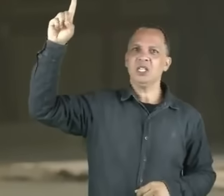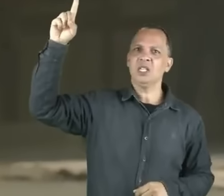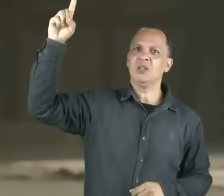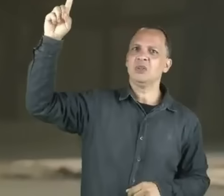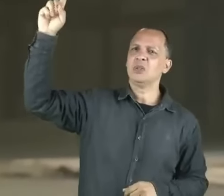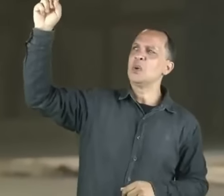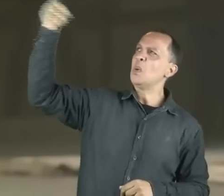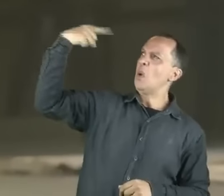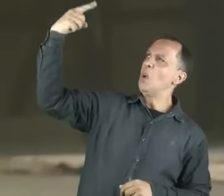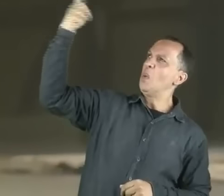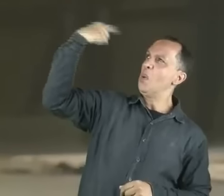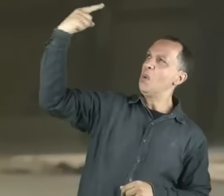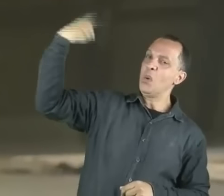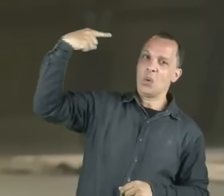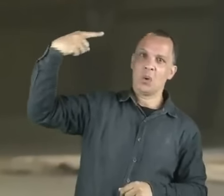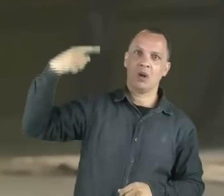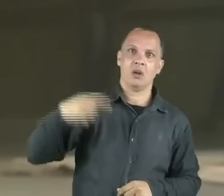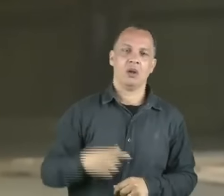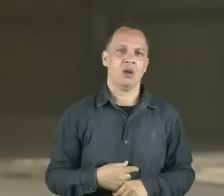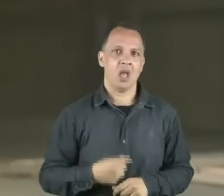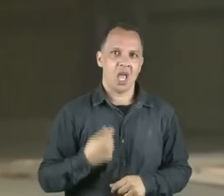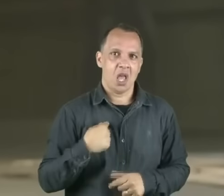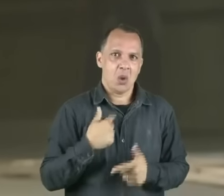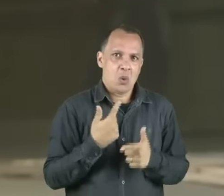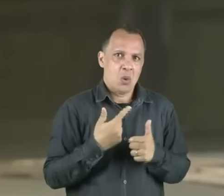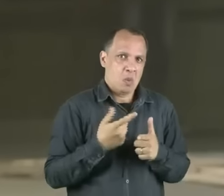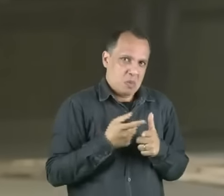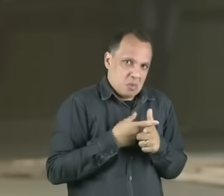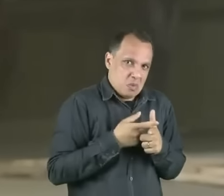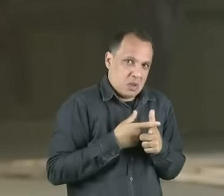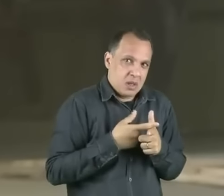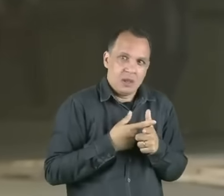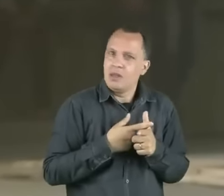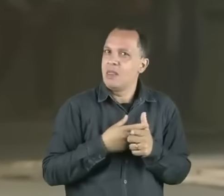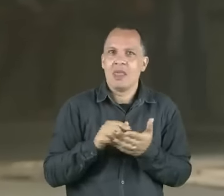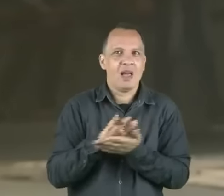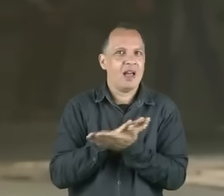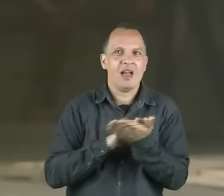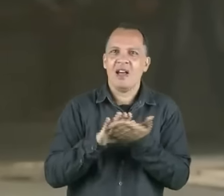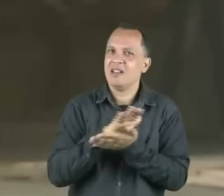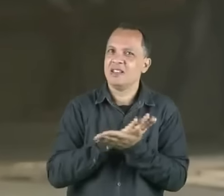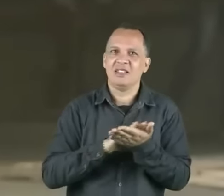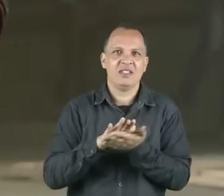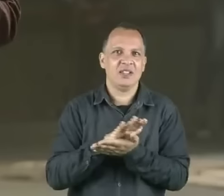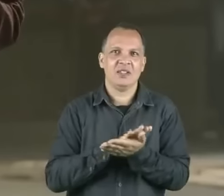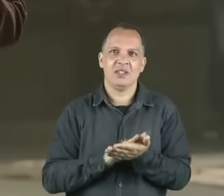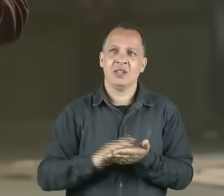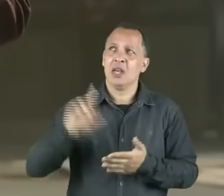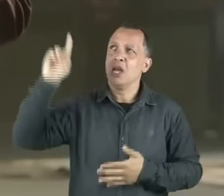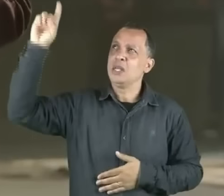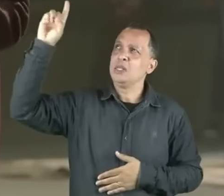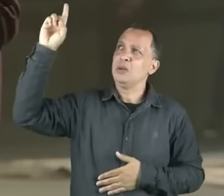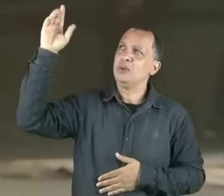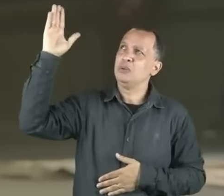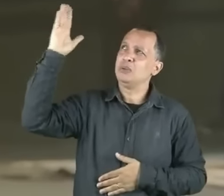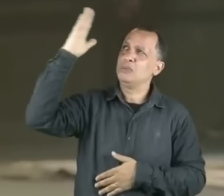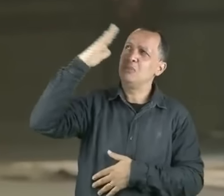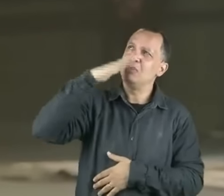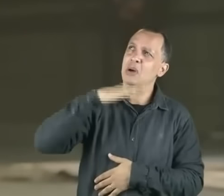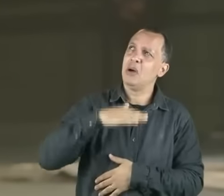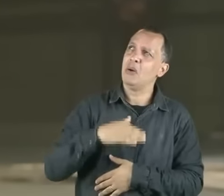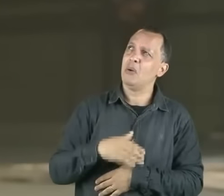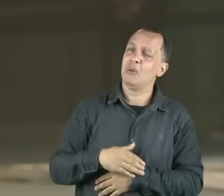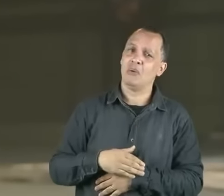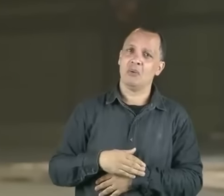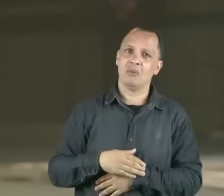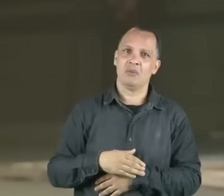de você porque a justiça de Jesus reveste de você a Deus não está de mal com você Deus está em